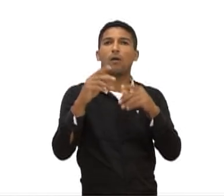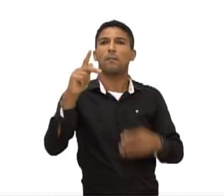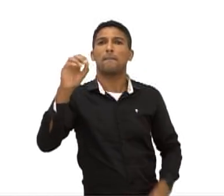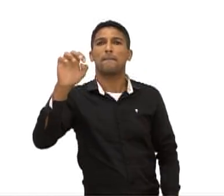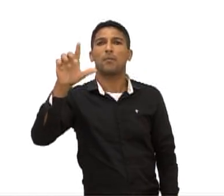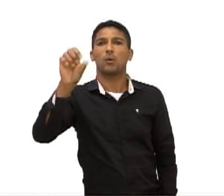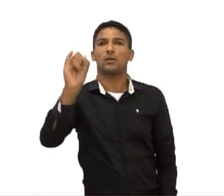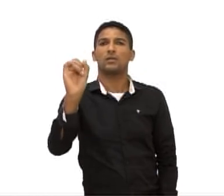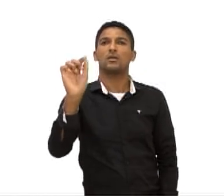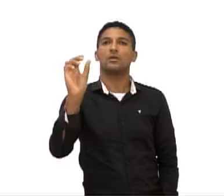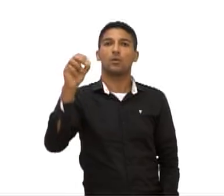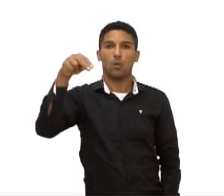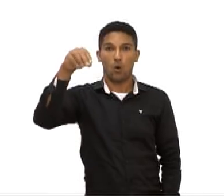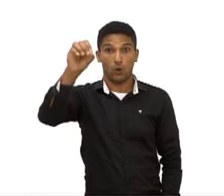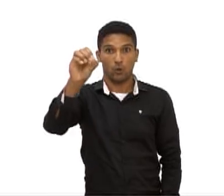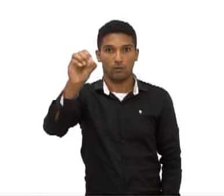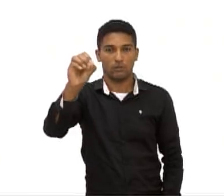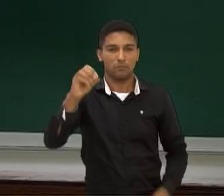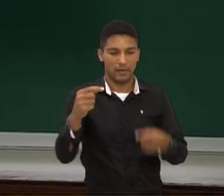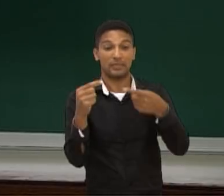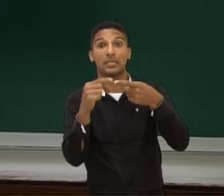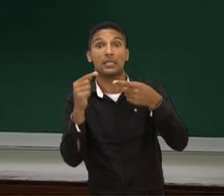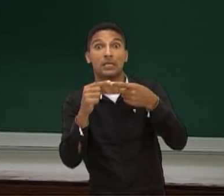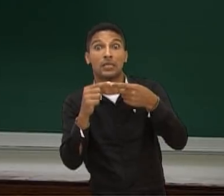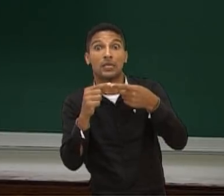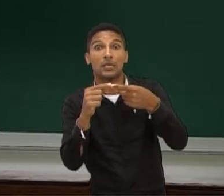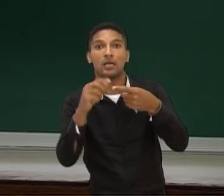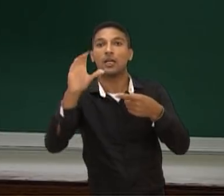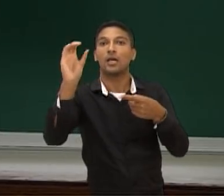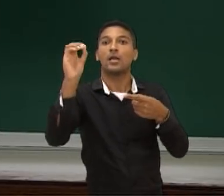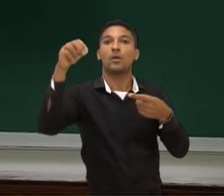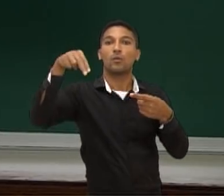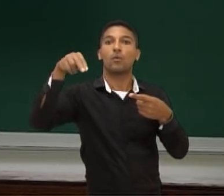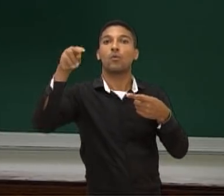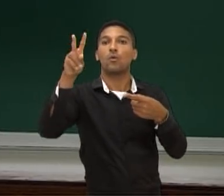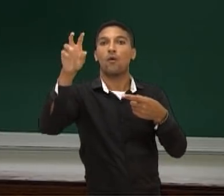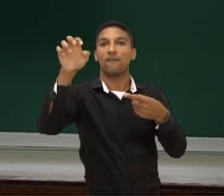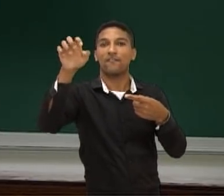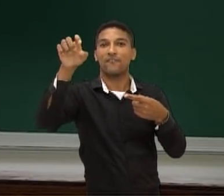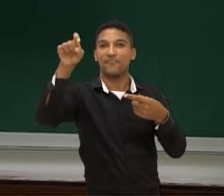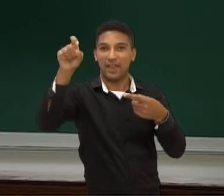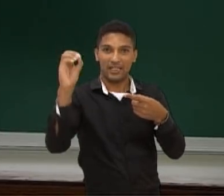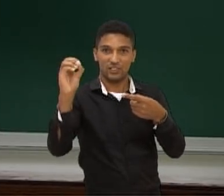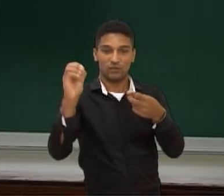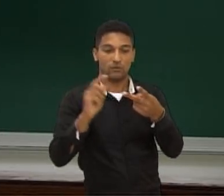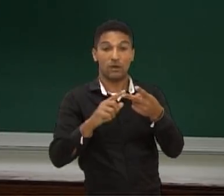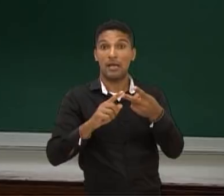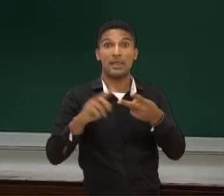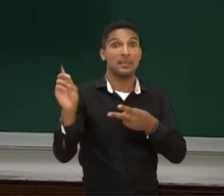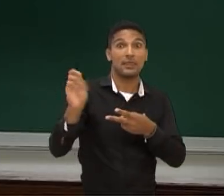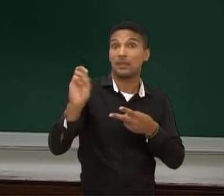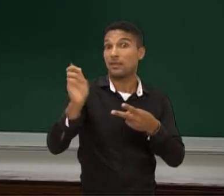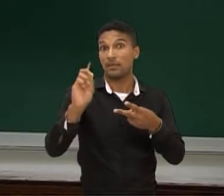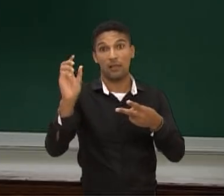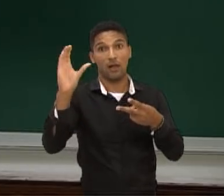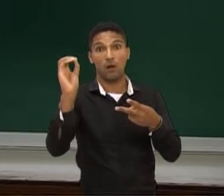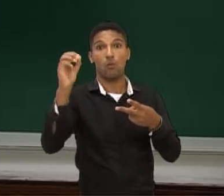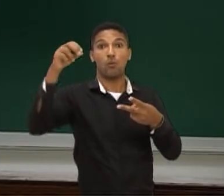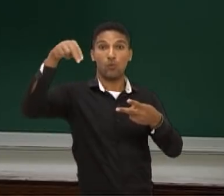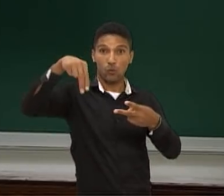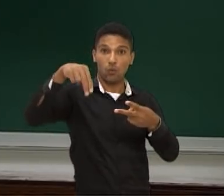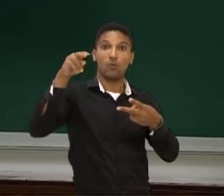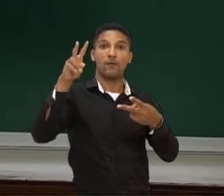não convexos. Já ouviram falar sobre isso? Então, é nessa aula que vocês vão entender um pouquinho sobre esse